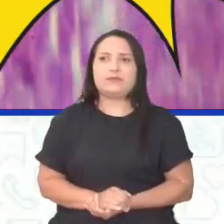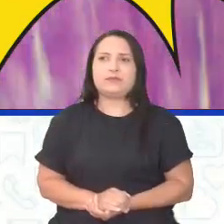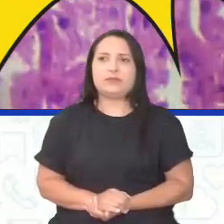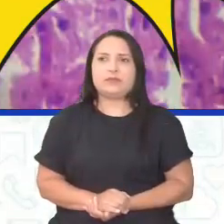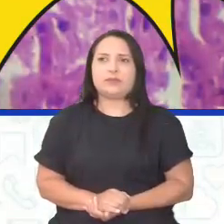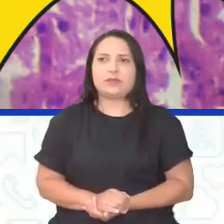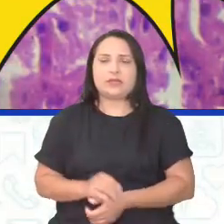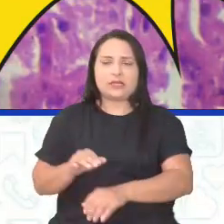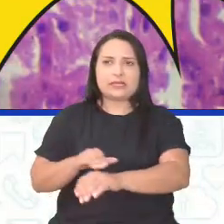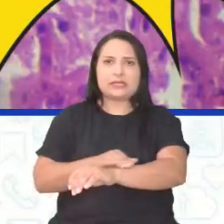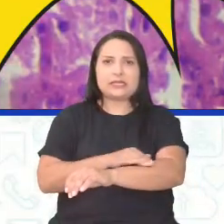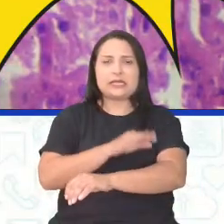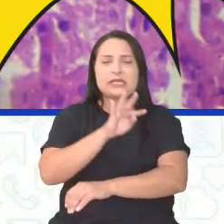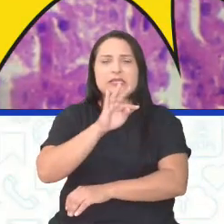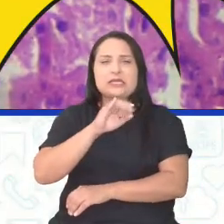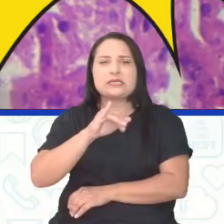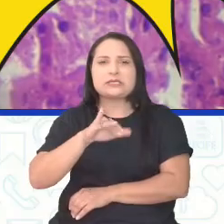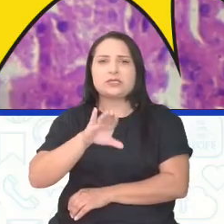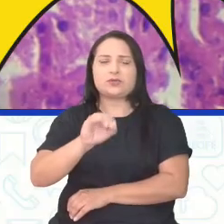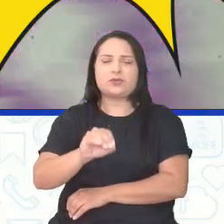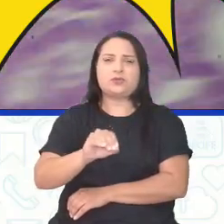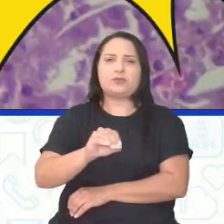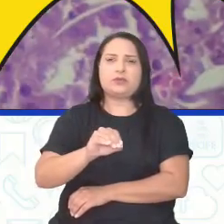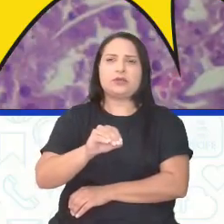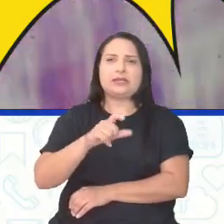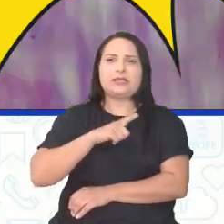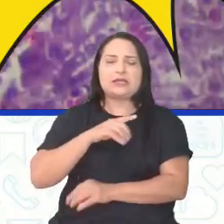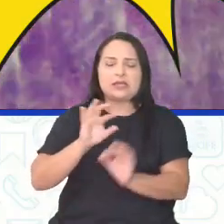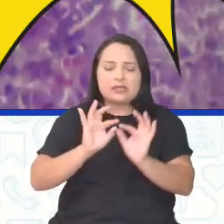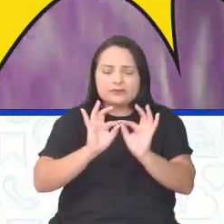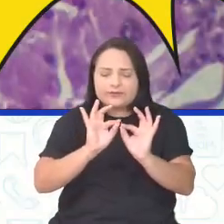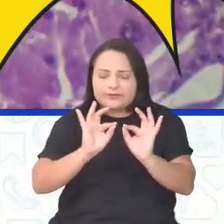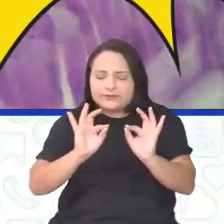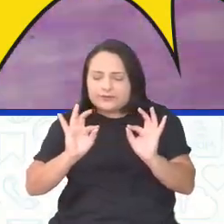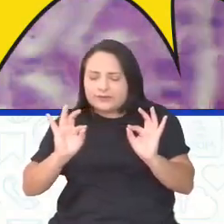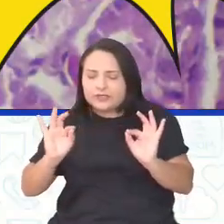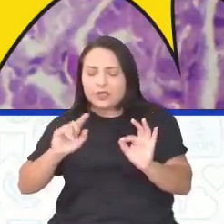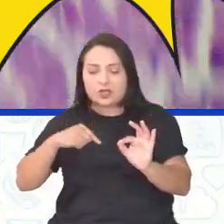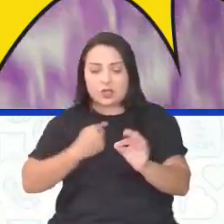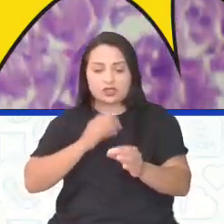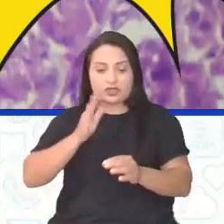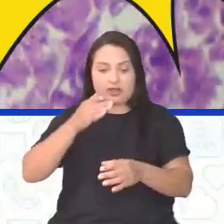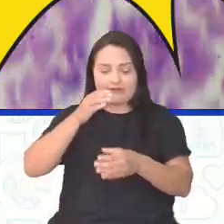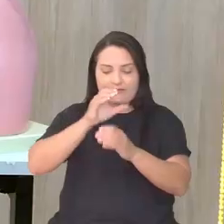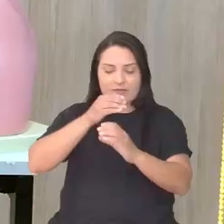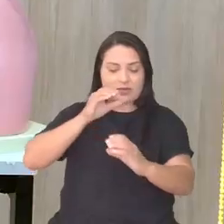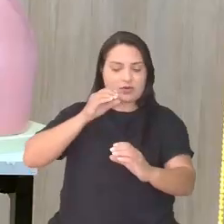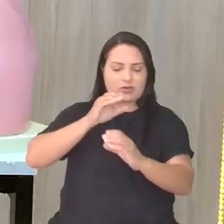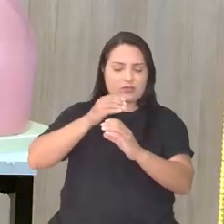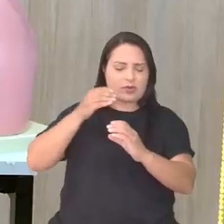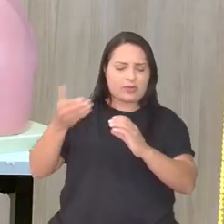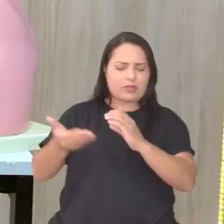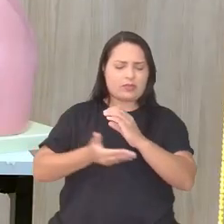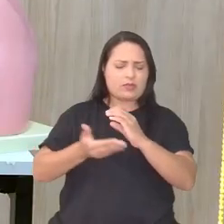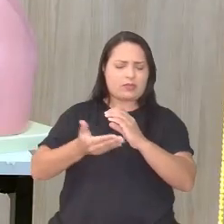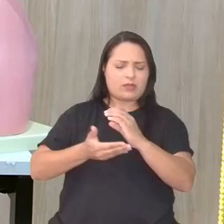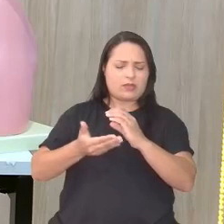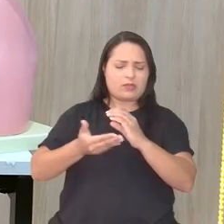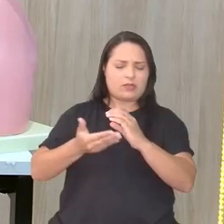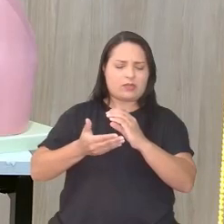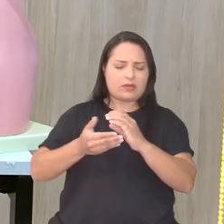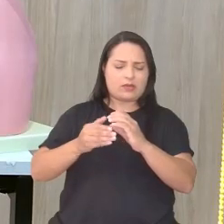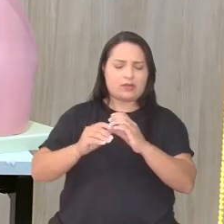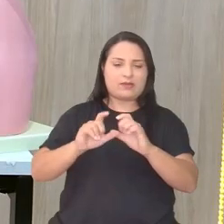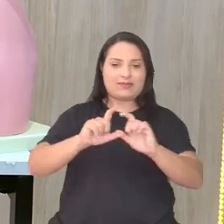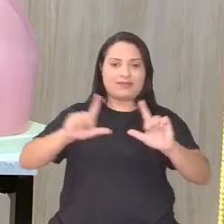um tecido. É uma lâmina bem fininha, como a gente já conversou sobre o microscópio, que a luz conseguiu passar. E ao lado tem